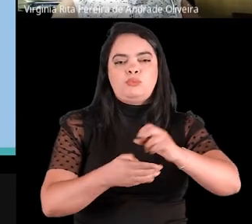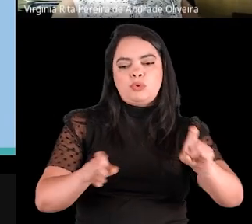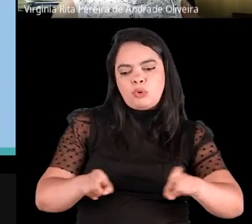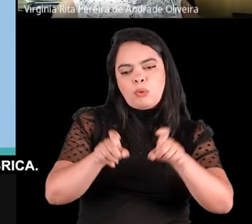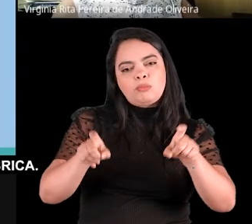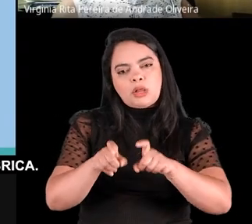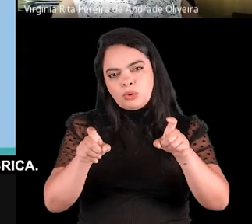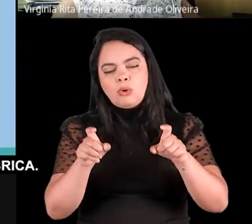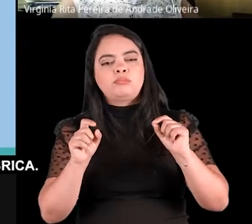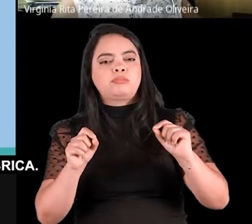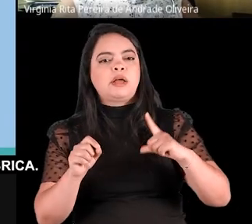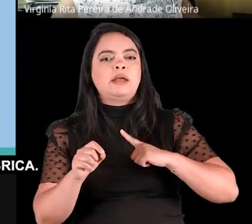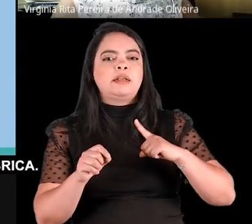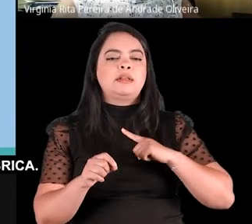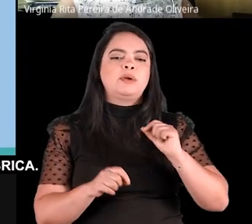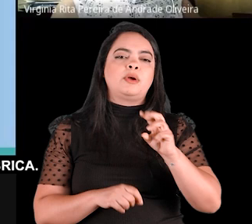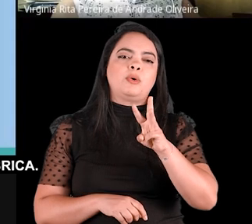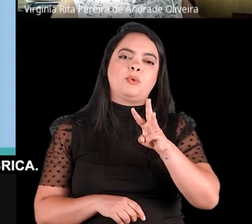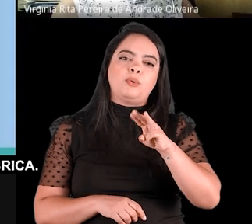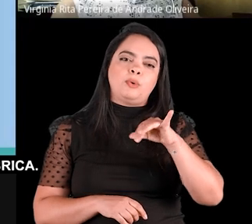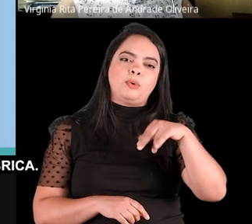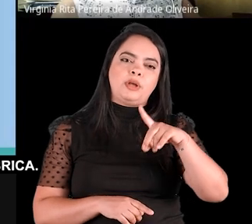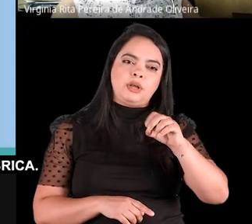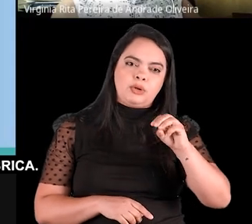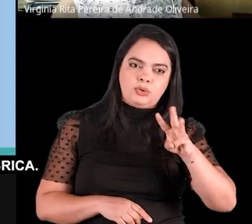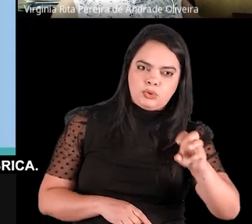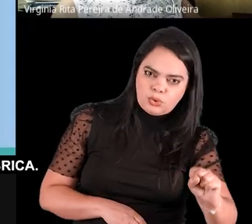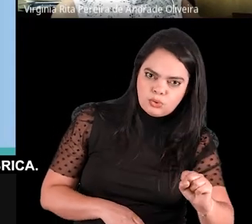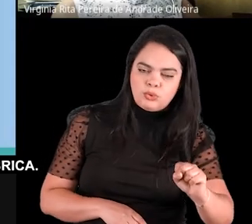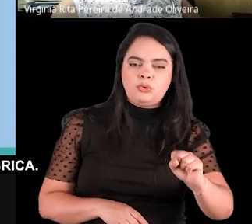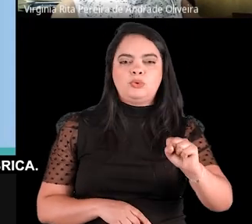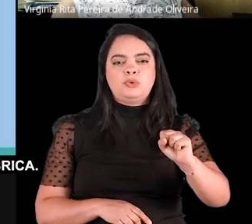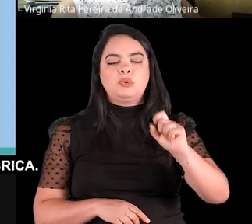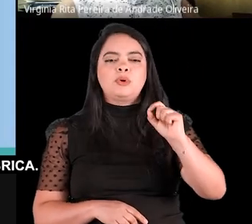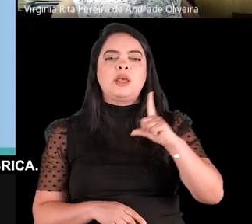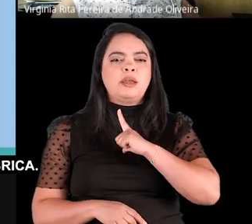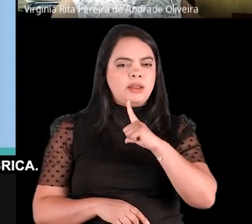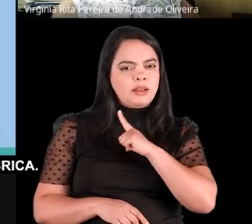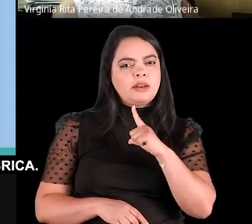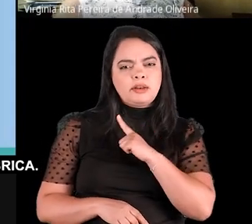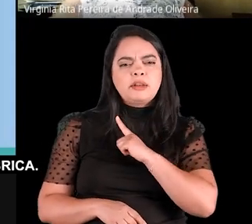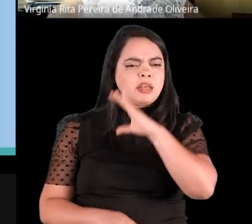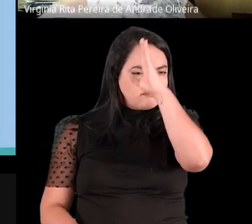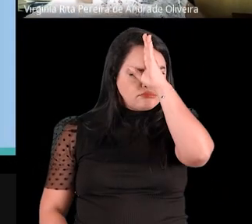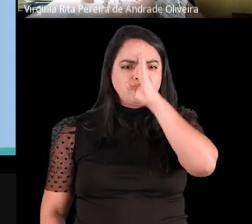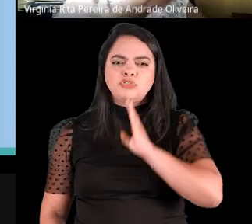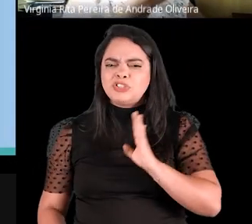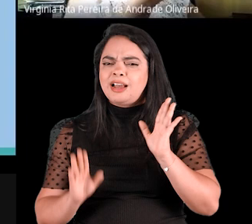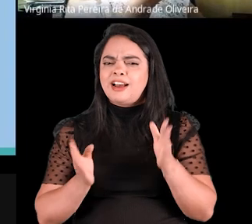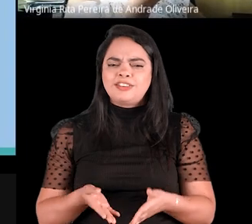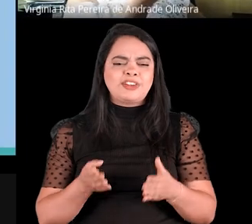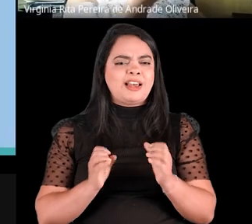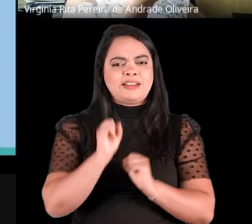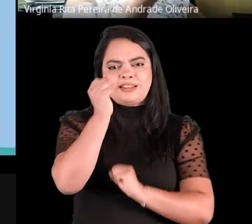celular. Quem tem o Windows 8 e 10 já encontra essa versão gratuita, atualizada e disponível de fábrica. O mesmo vale